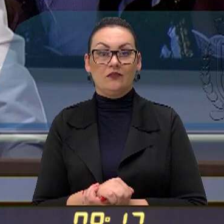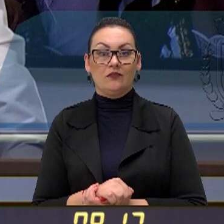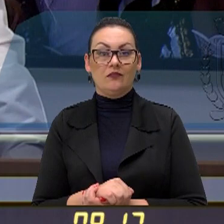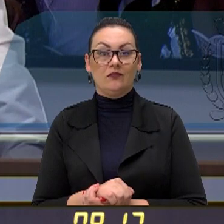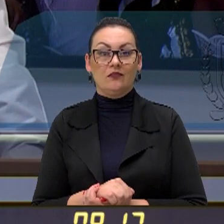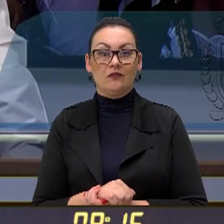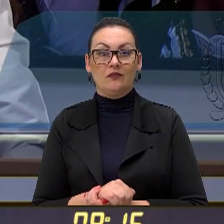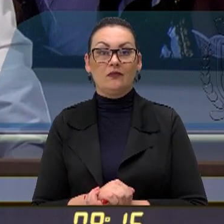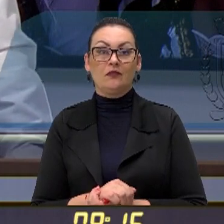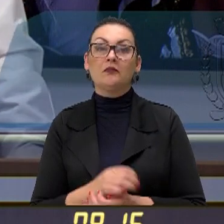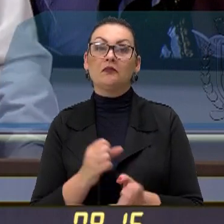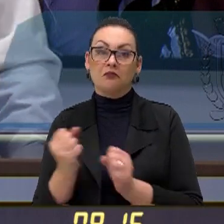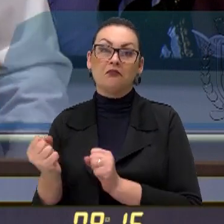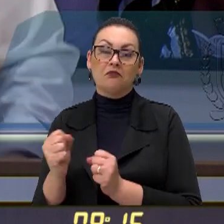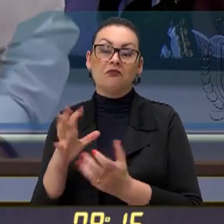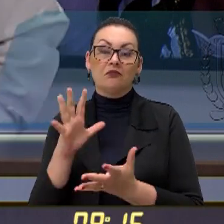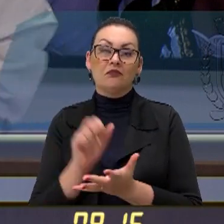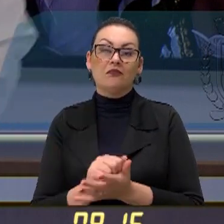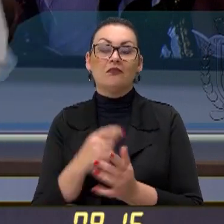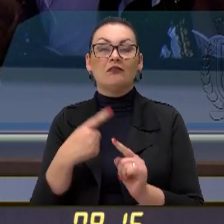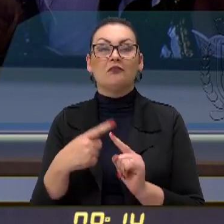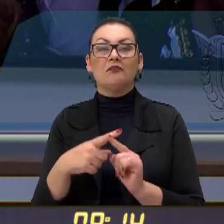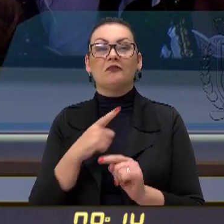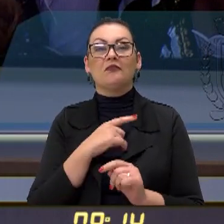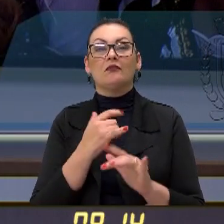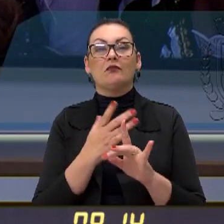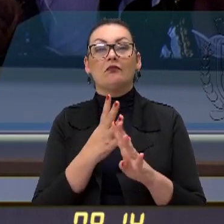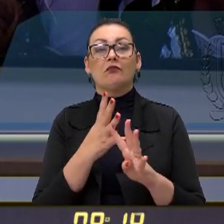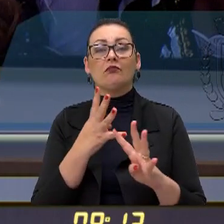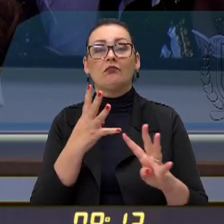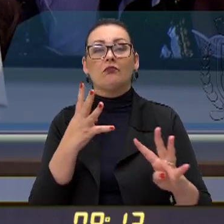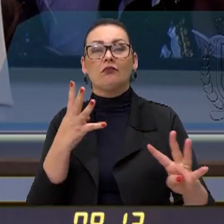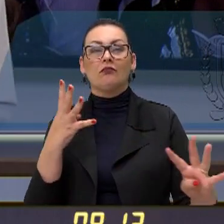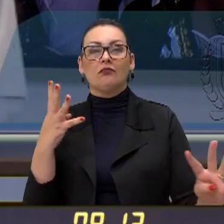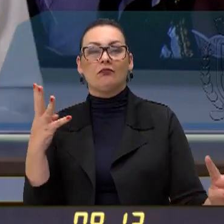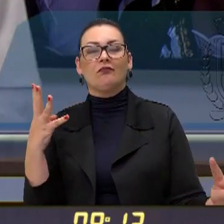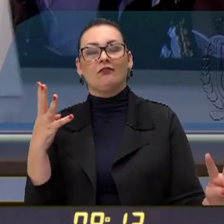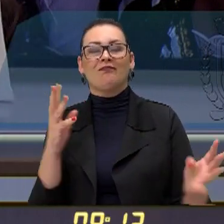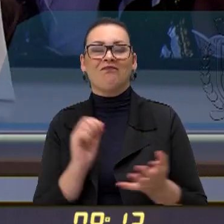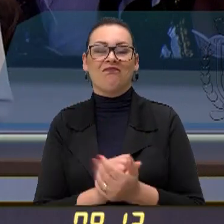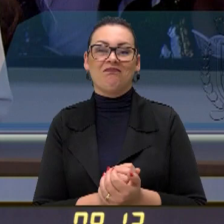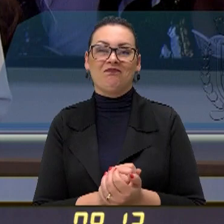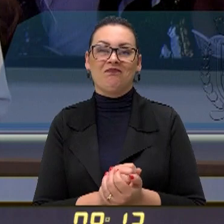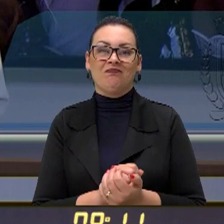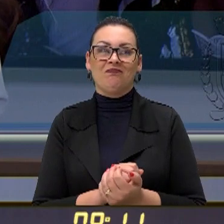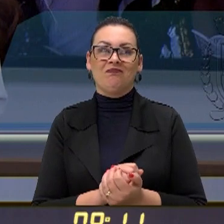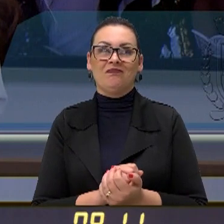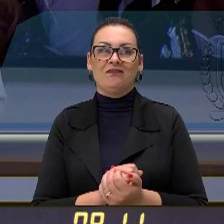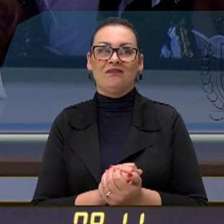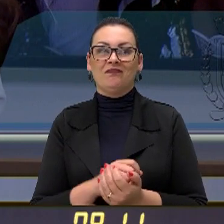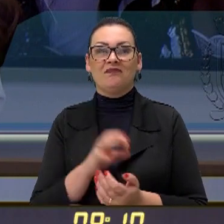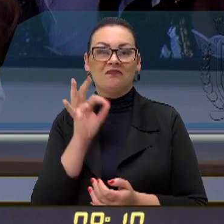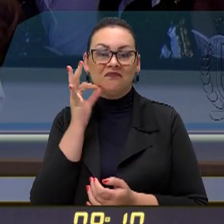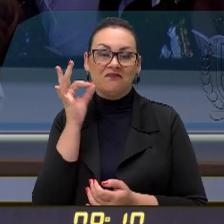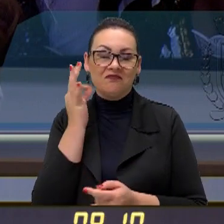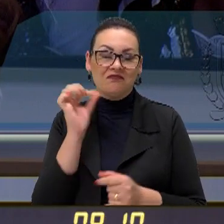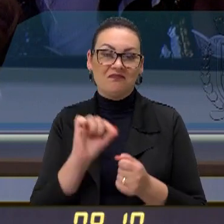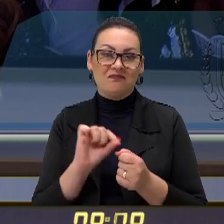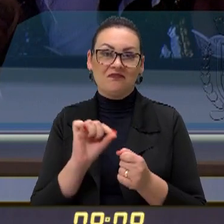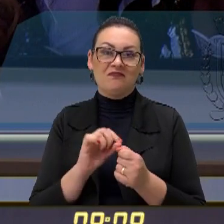Digo, Yara, a hora que tu puder, tu me inscreve, porque tinha uma fila lá na esquina da feira, entendeu? E fiz o vestibular